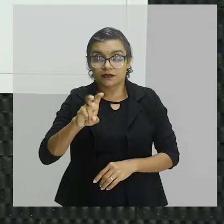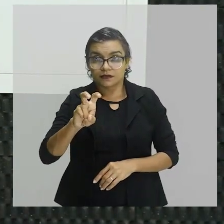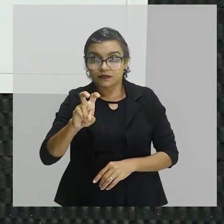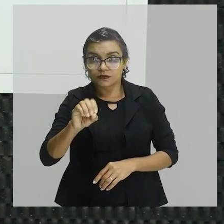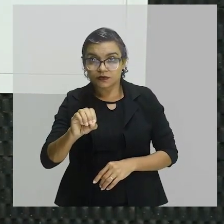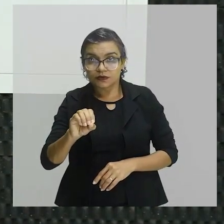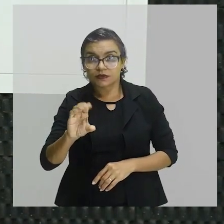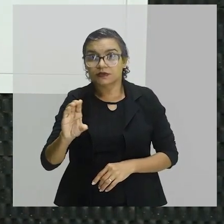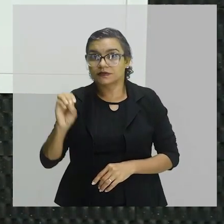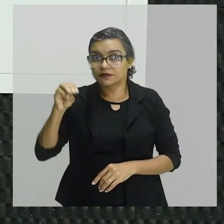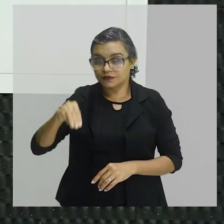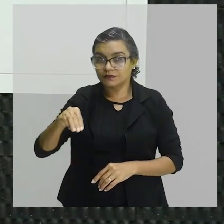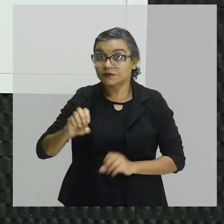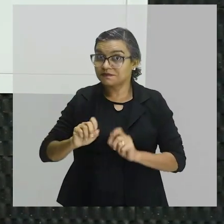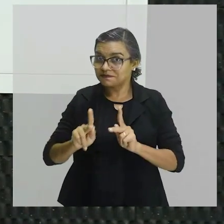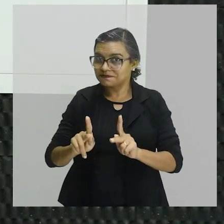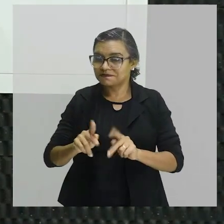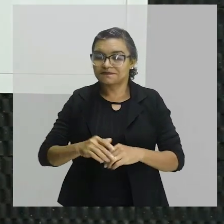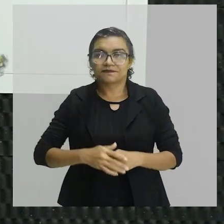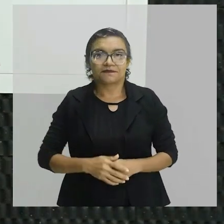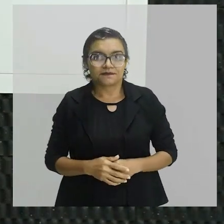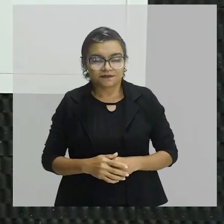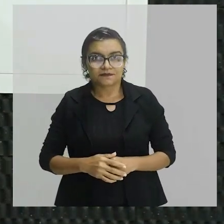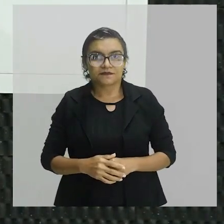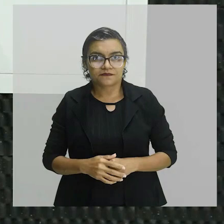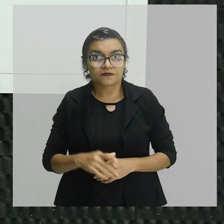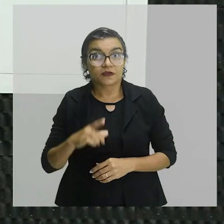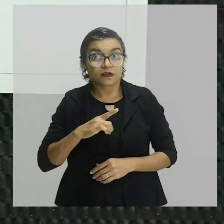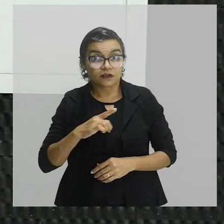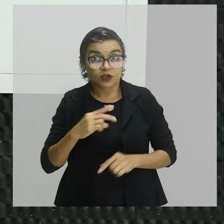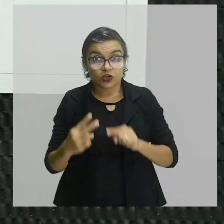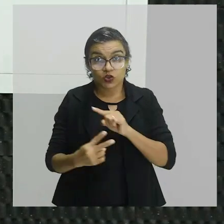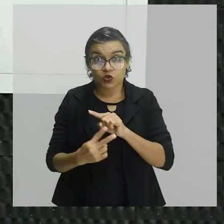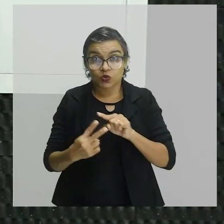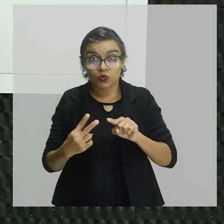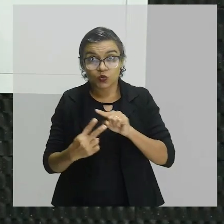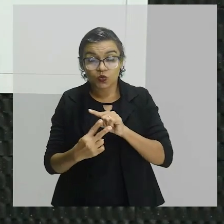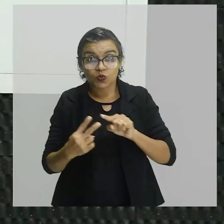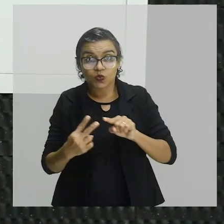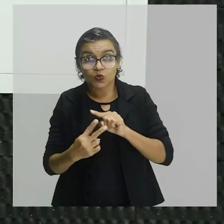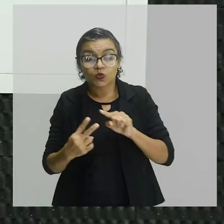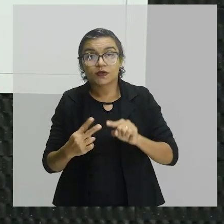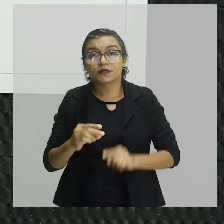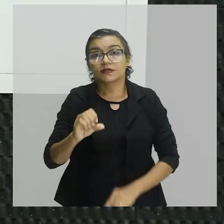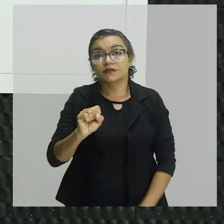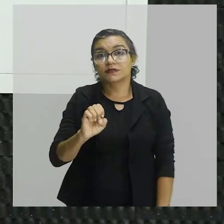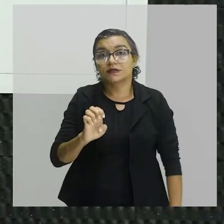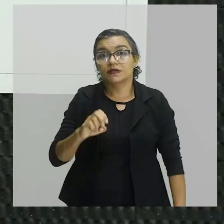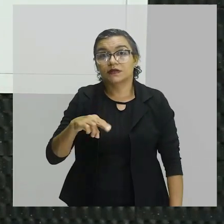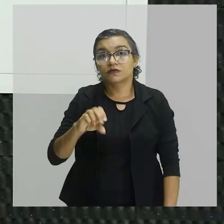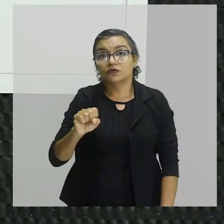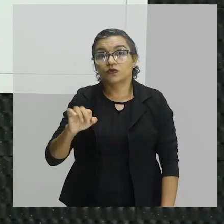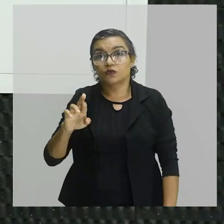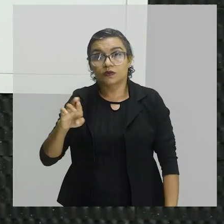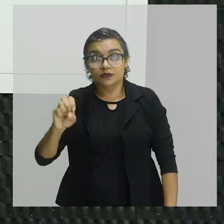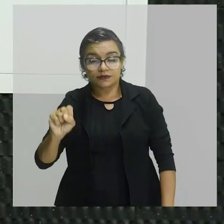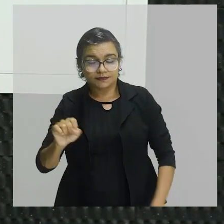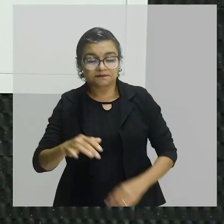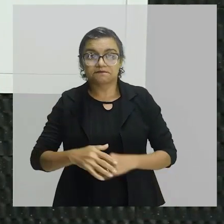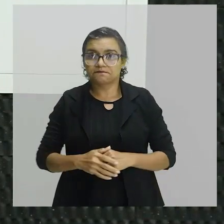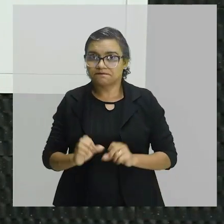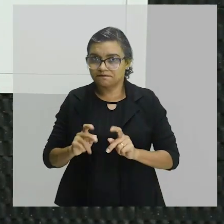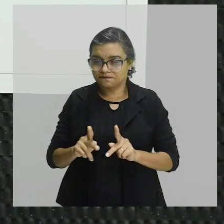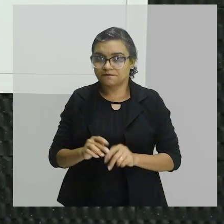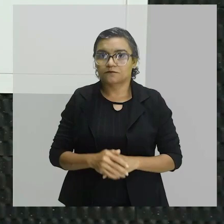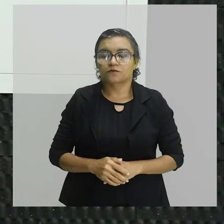centímetros, ok? Entre dois sensores, certo? Então, tem aí 50 centímetros entre dois sensores, meio